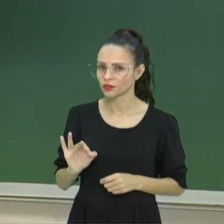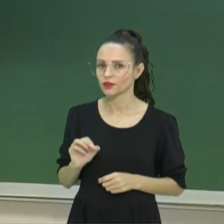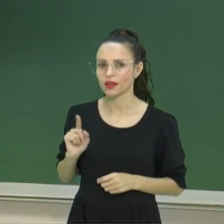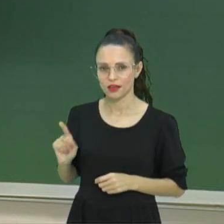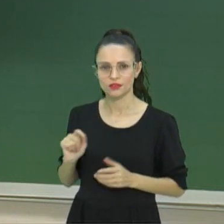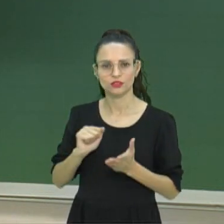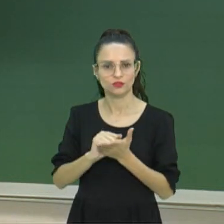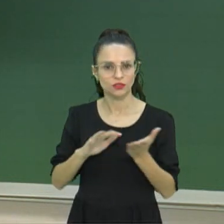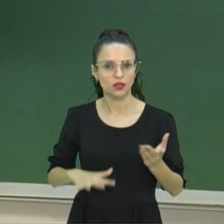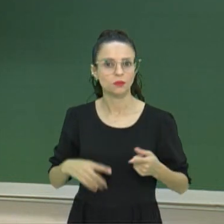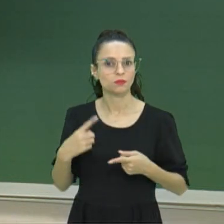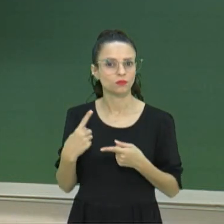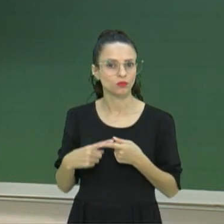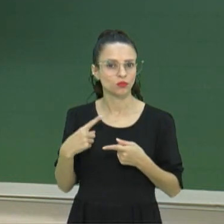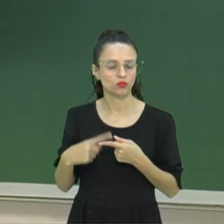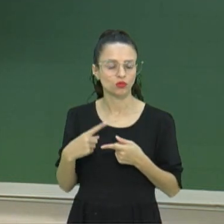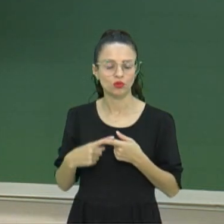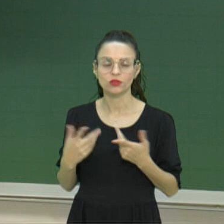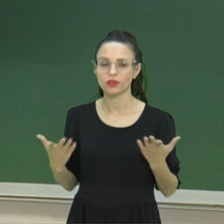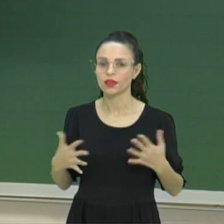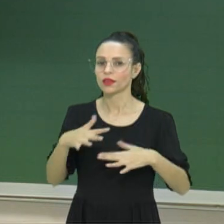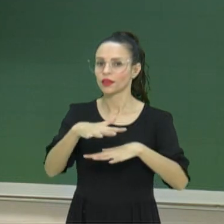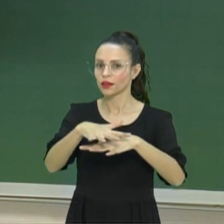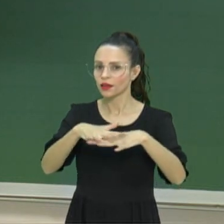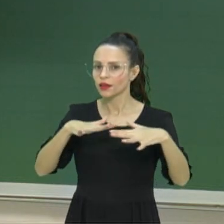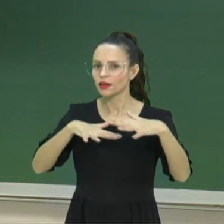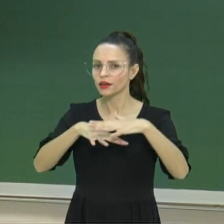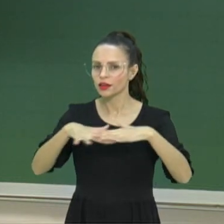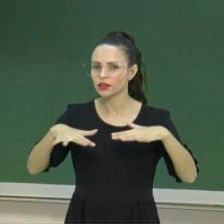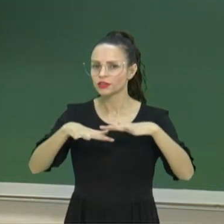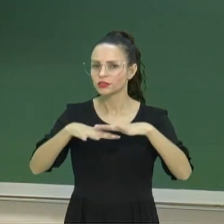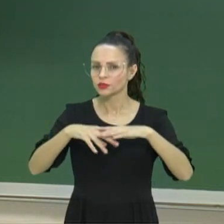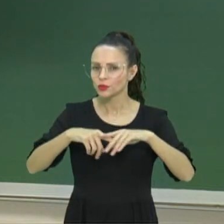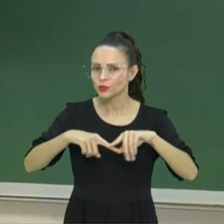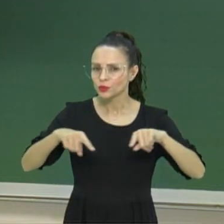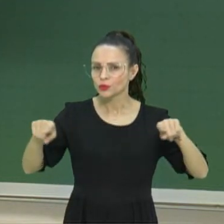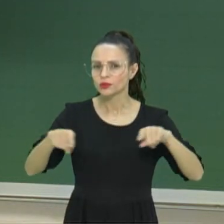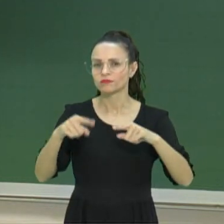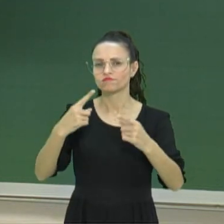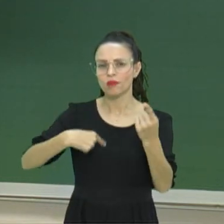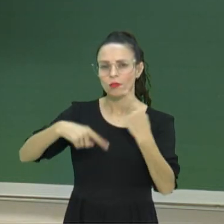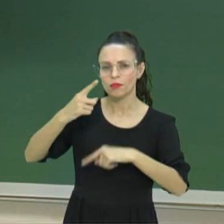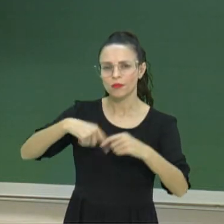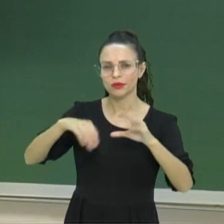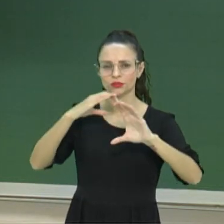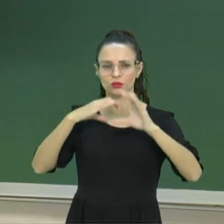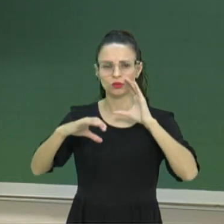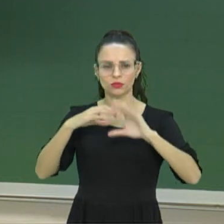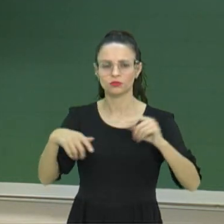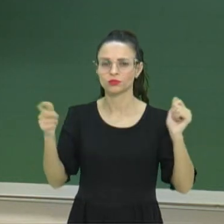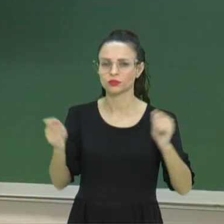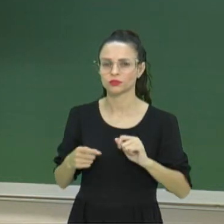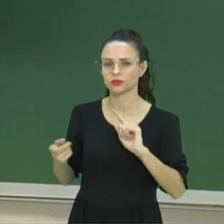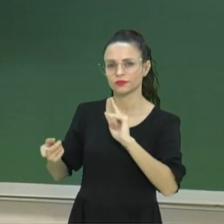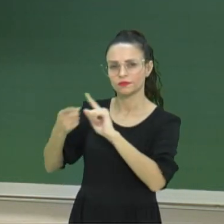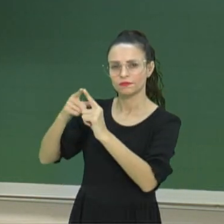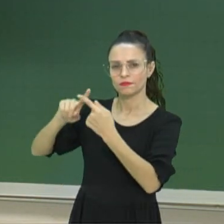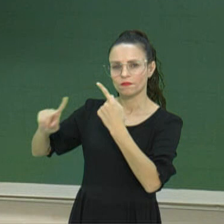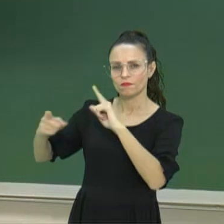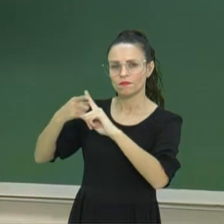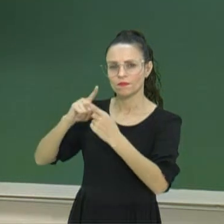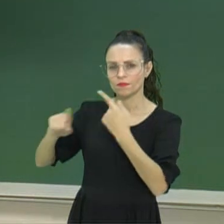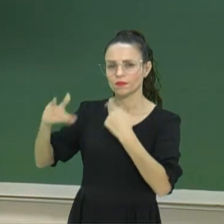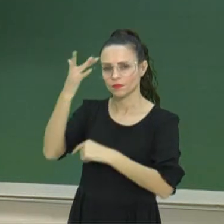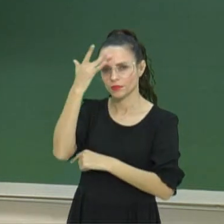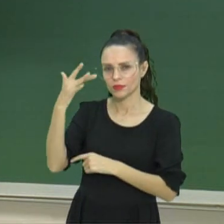exercício. Porque essas redes de comunicação possibilitaram que as pessoas pudessem organizar esses